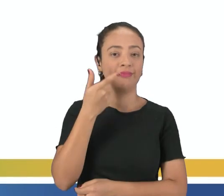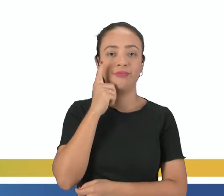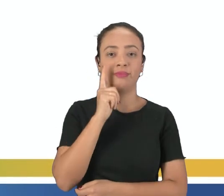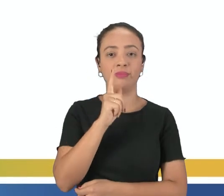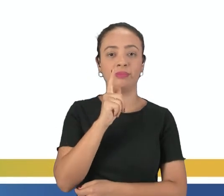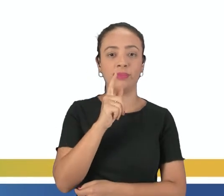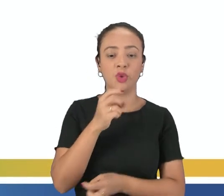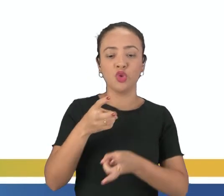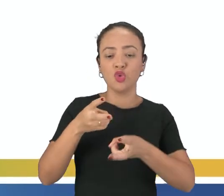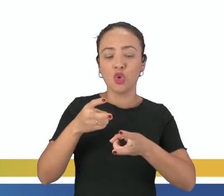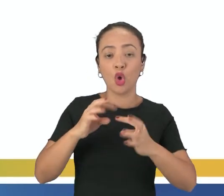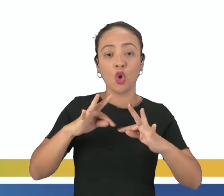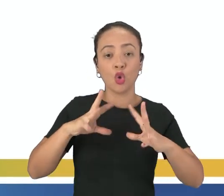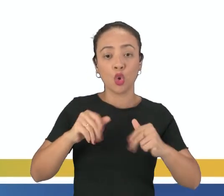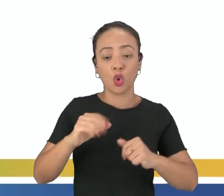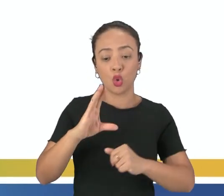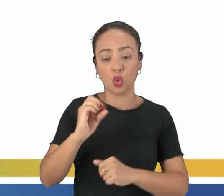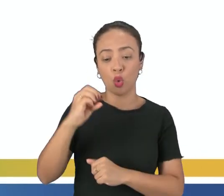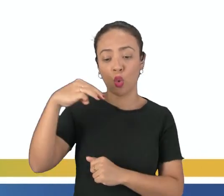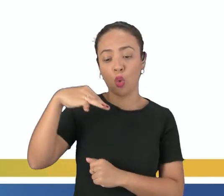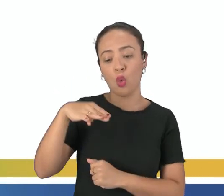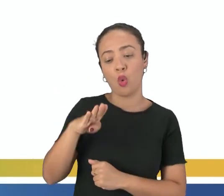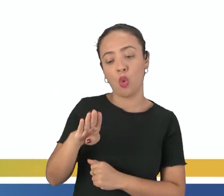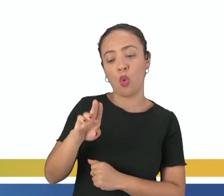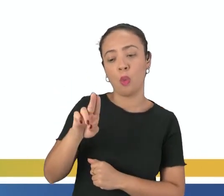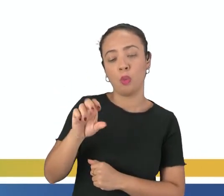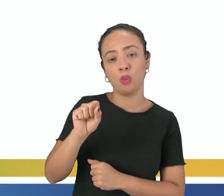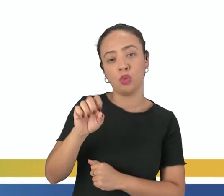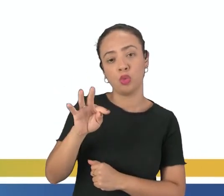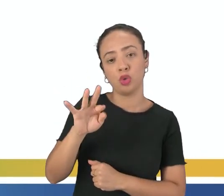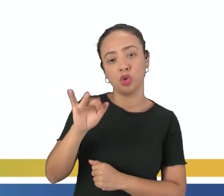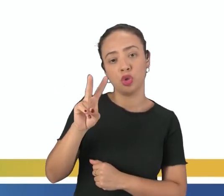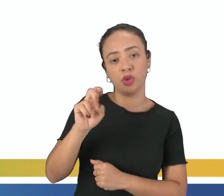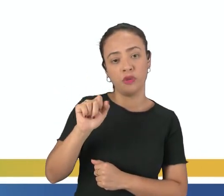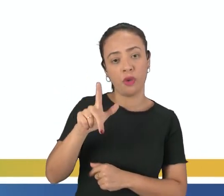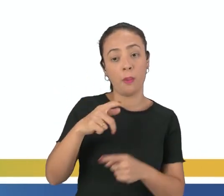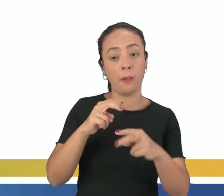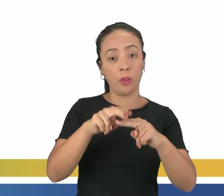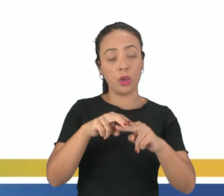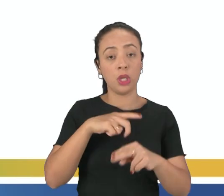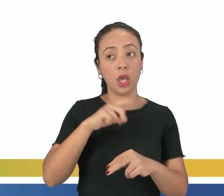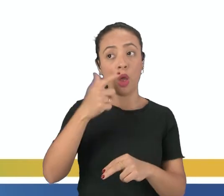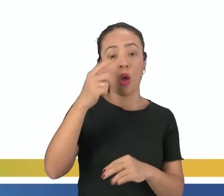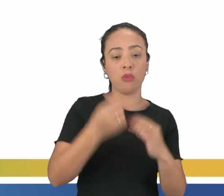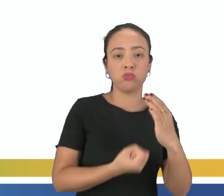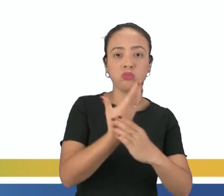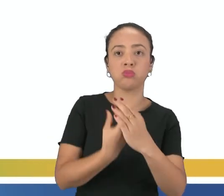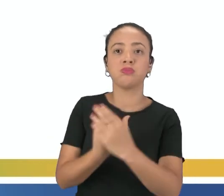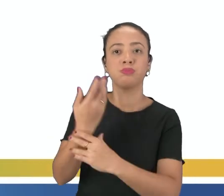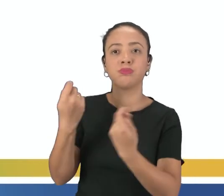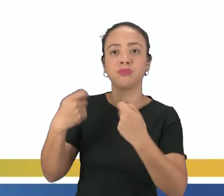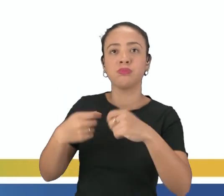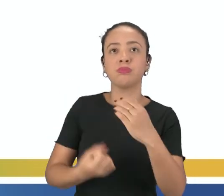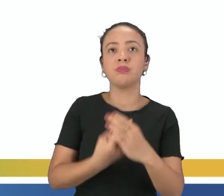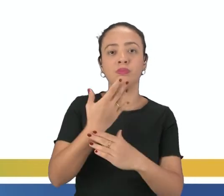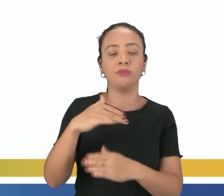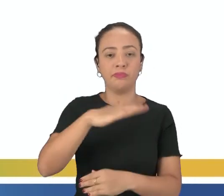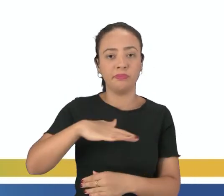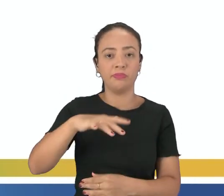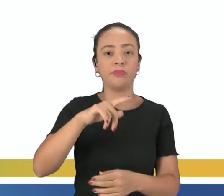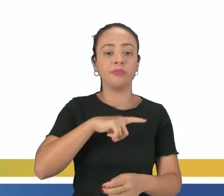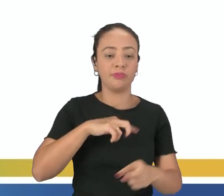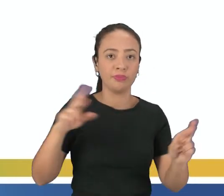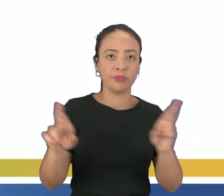é insuficiente para consumir todo o combustível. Por isso que a gente tem outros produtos sendo